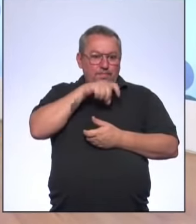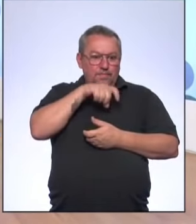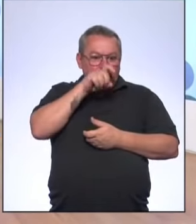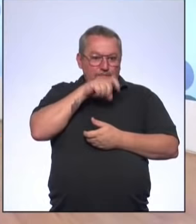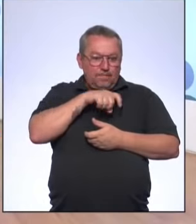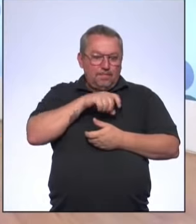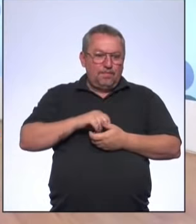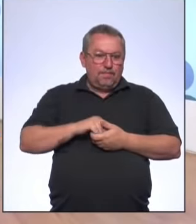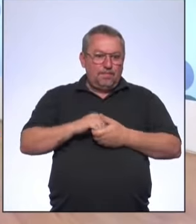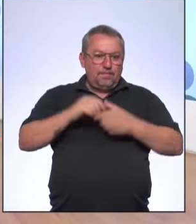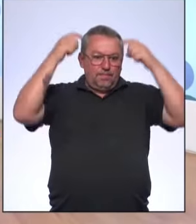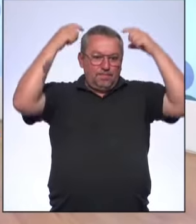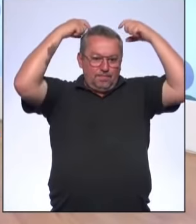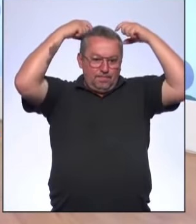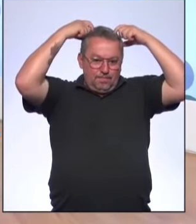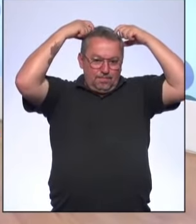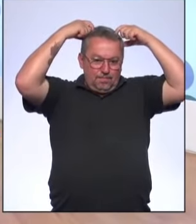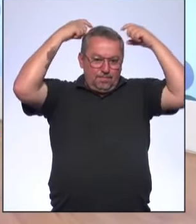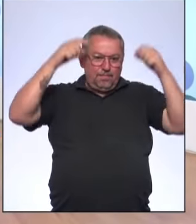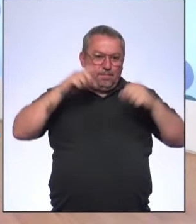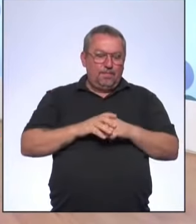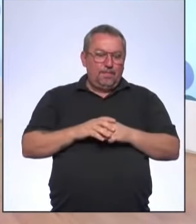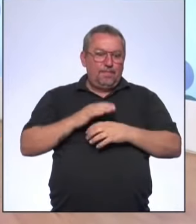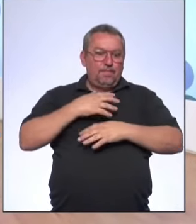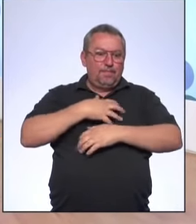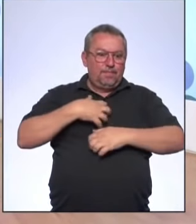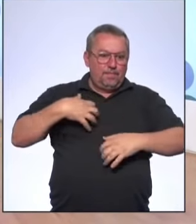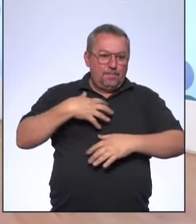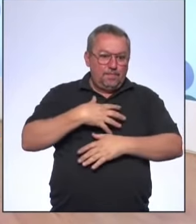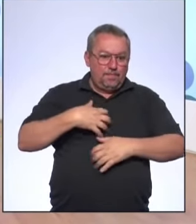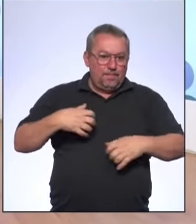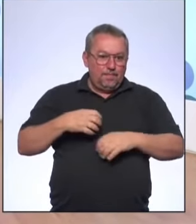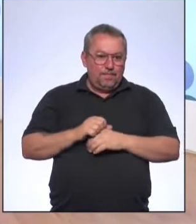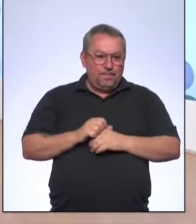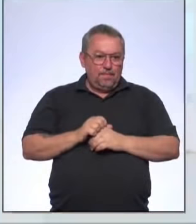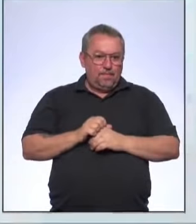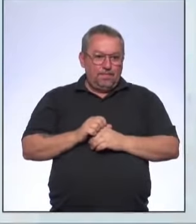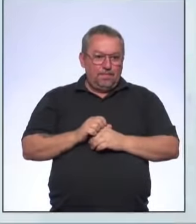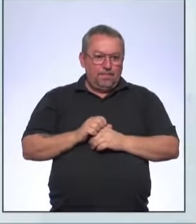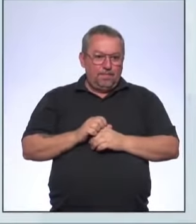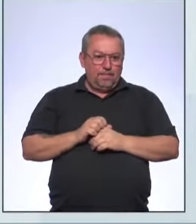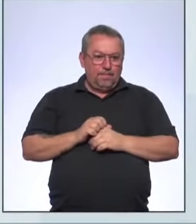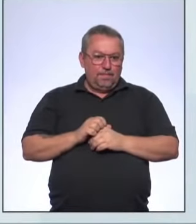bear urso tiger tigre salão